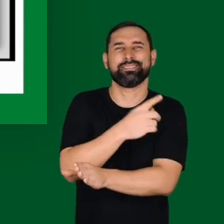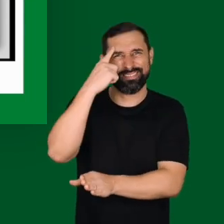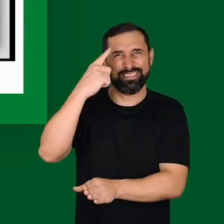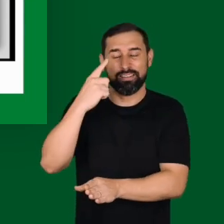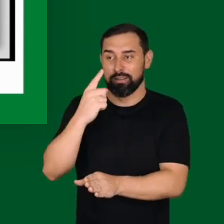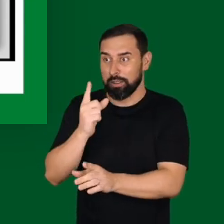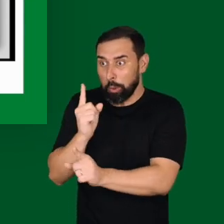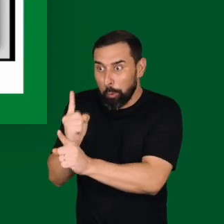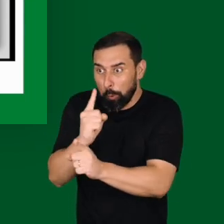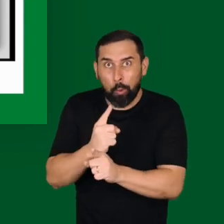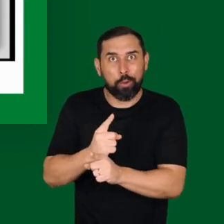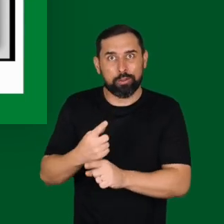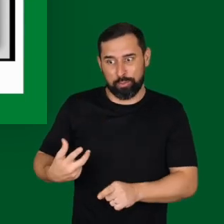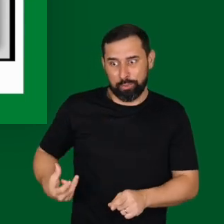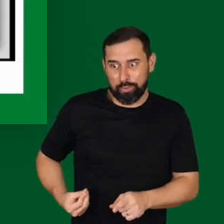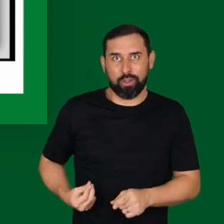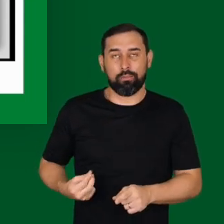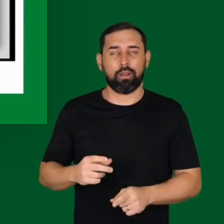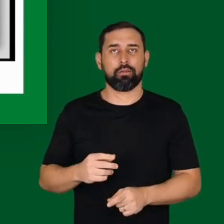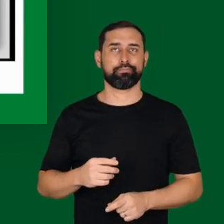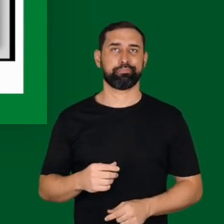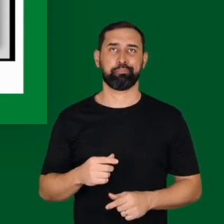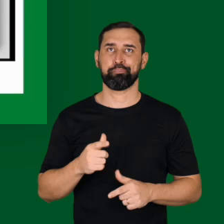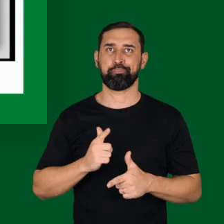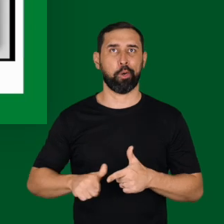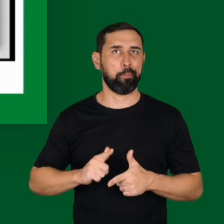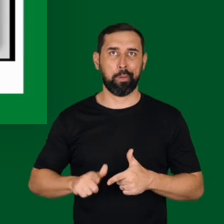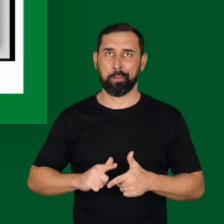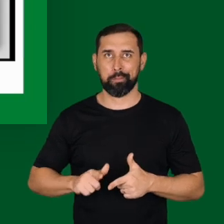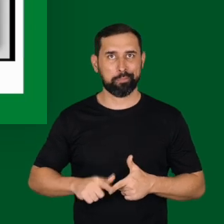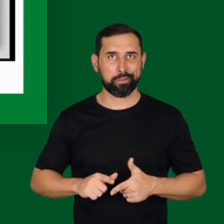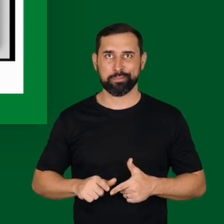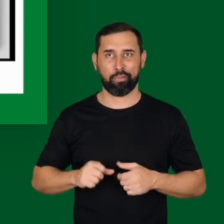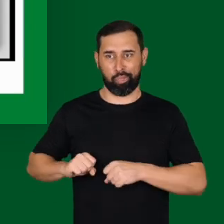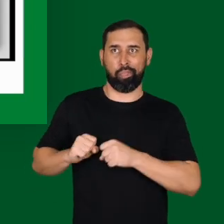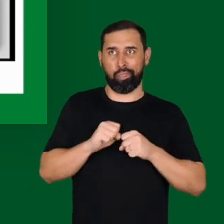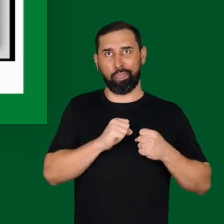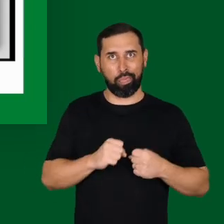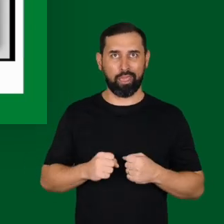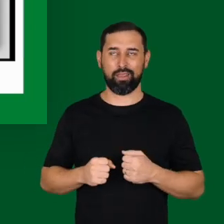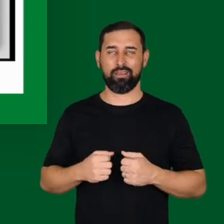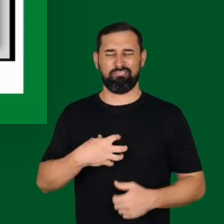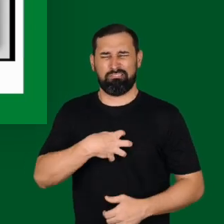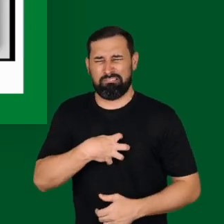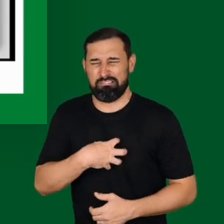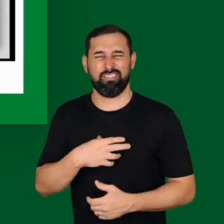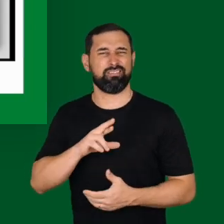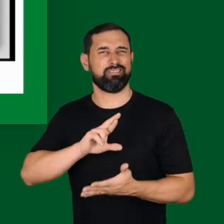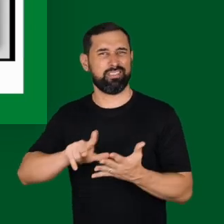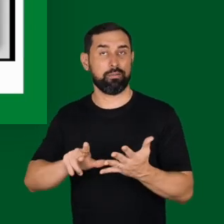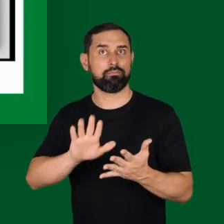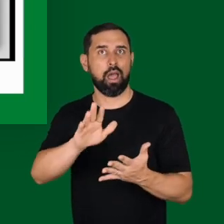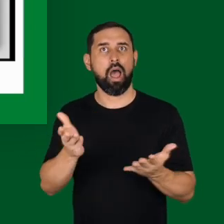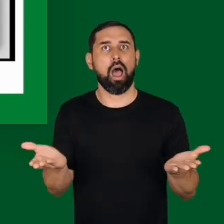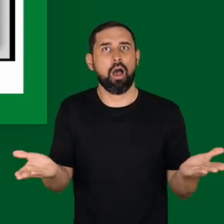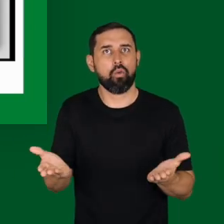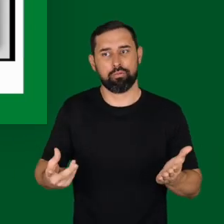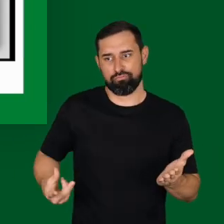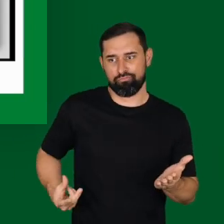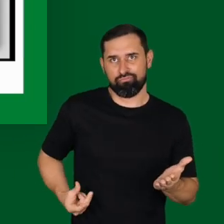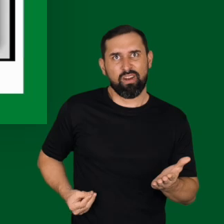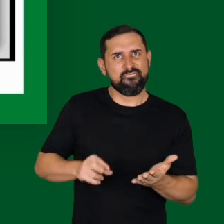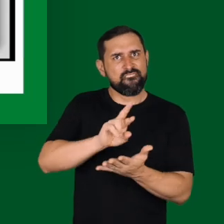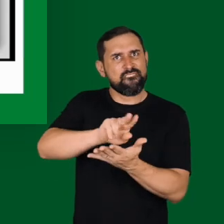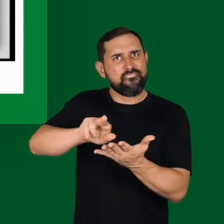primeiras insulinas, elas davam muitas reações, efeitos colaterais, que foram melhorados, né, ao longo desses anos,